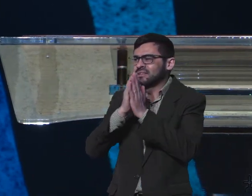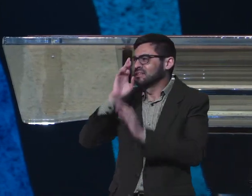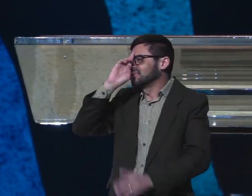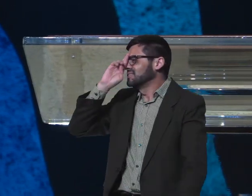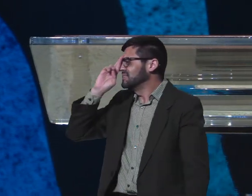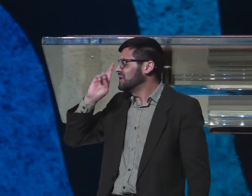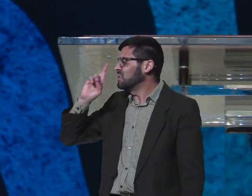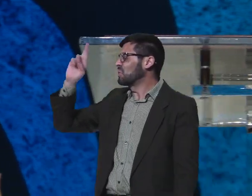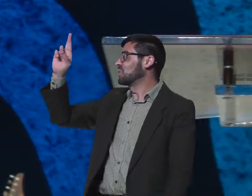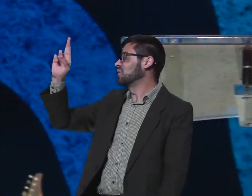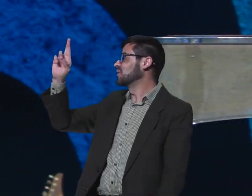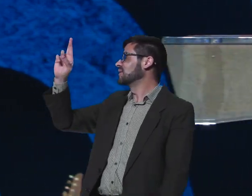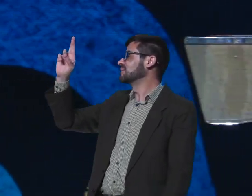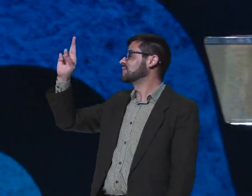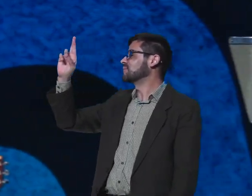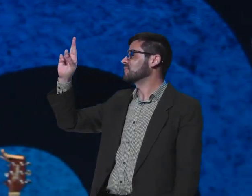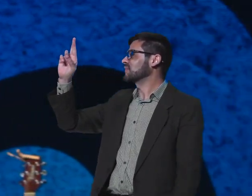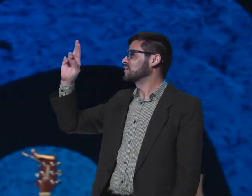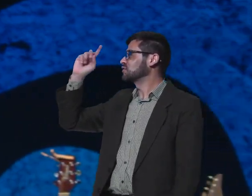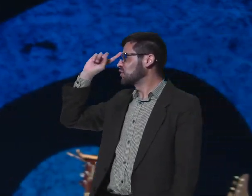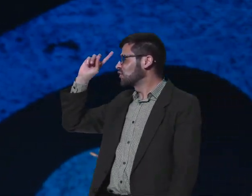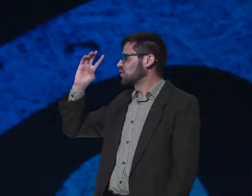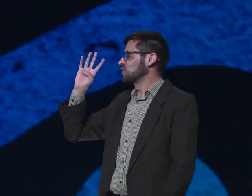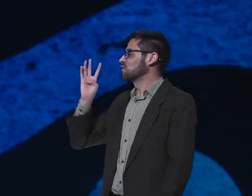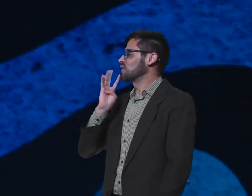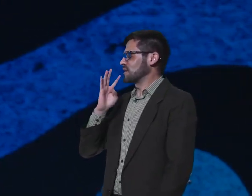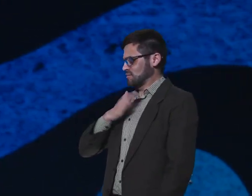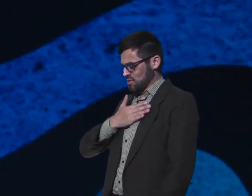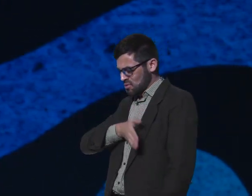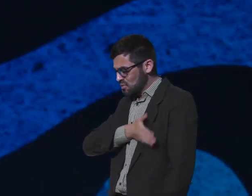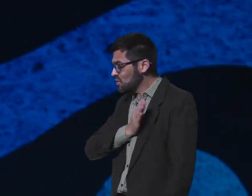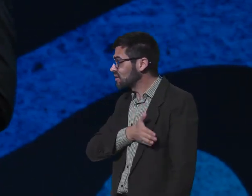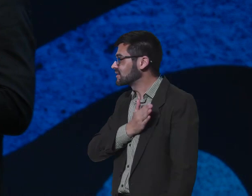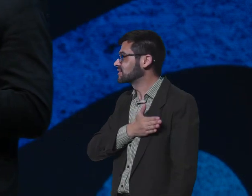Senhor, o Senhor conhece o meu coração,